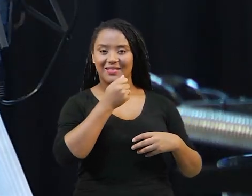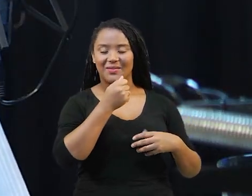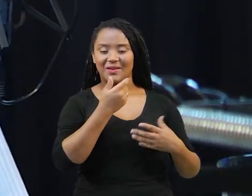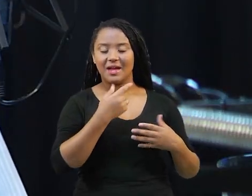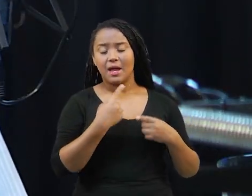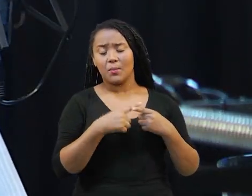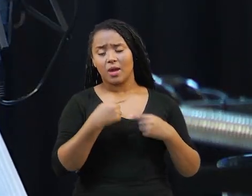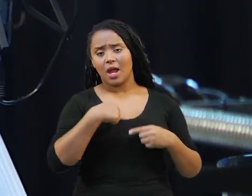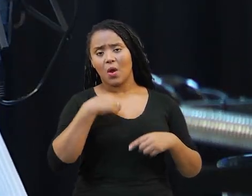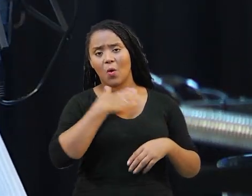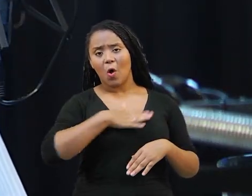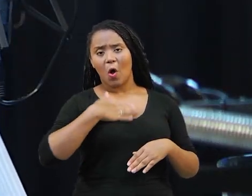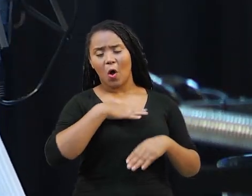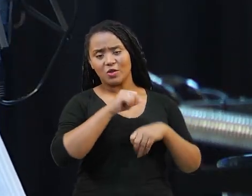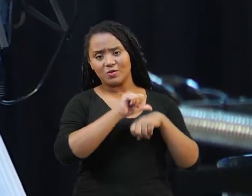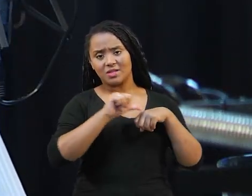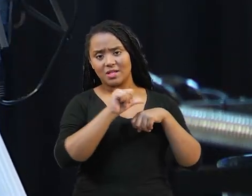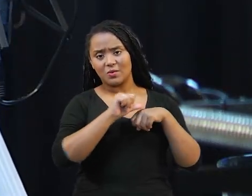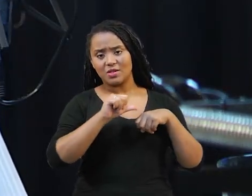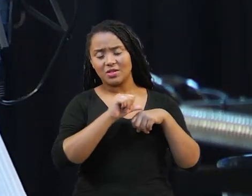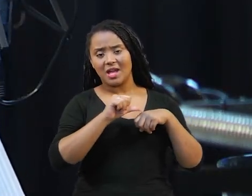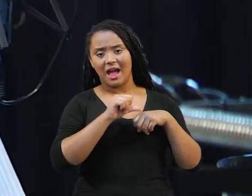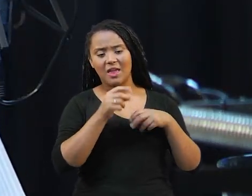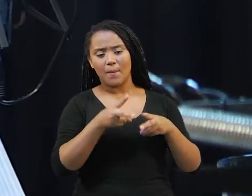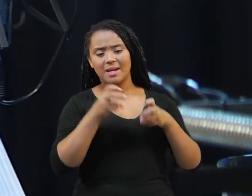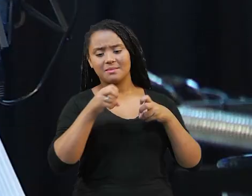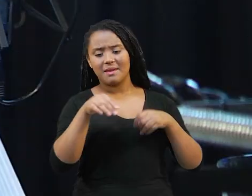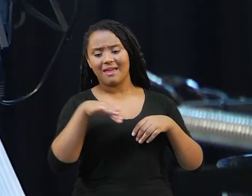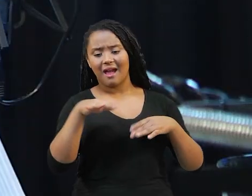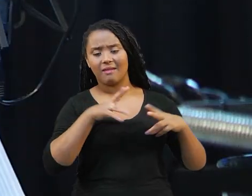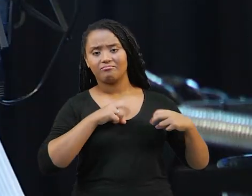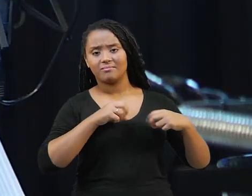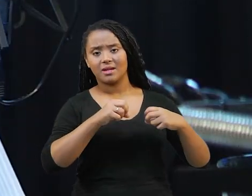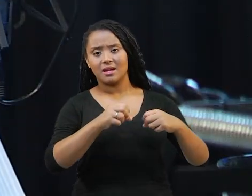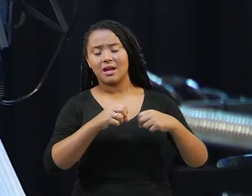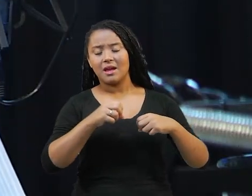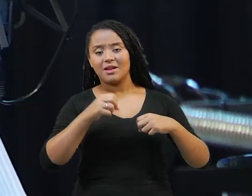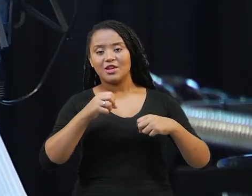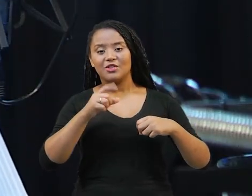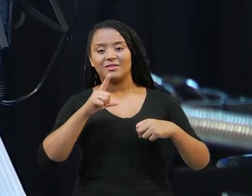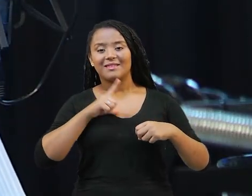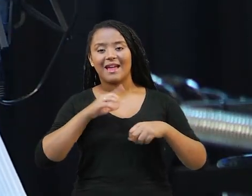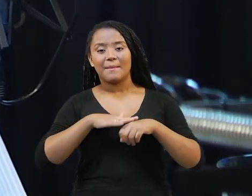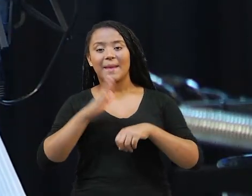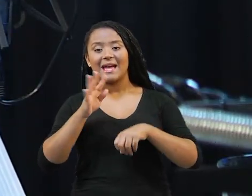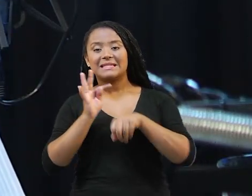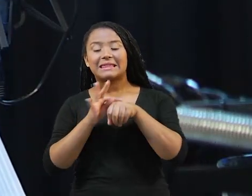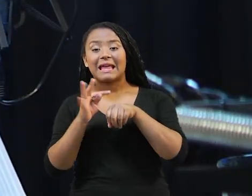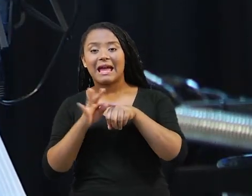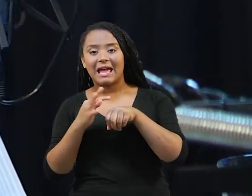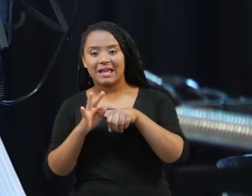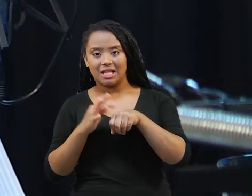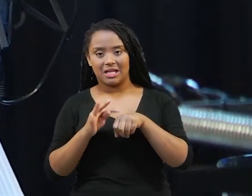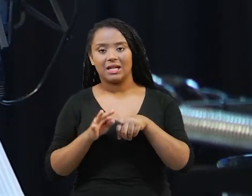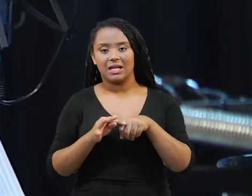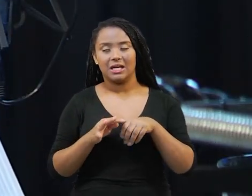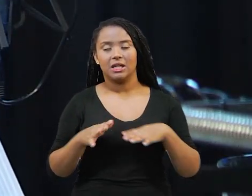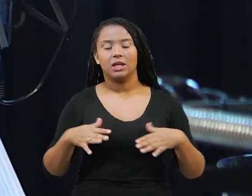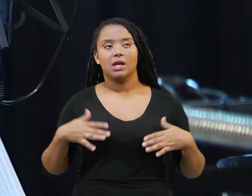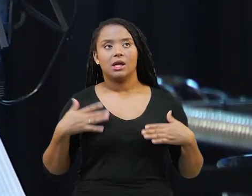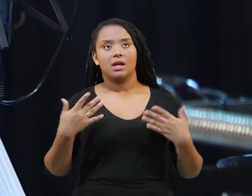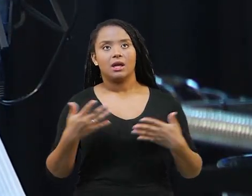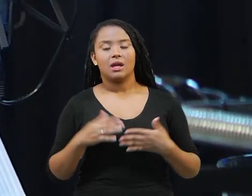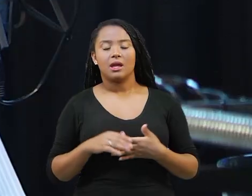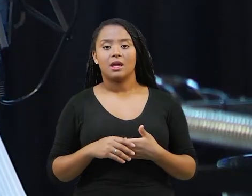como a gente gosta de cirurgia, então eu via que aquele era um procedimento mais técnico e